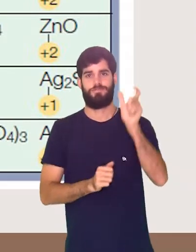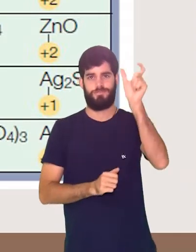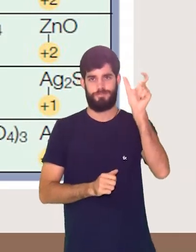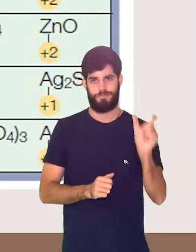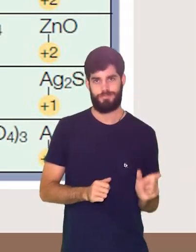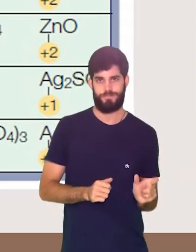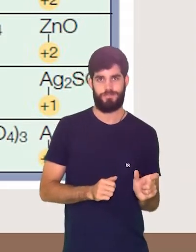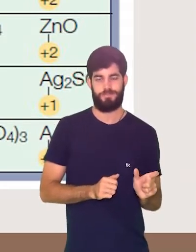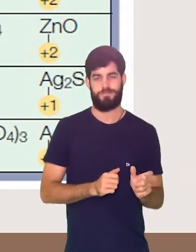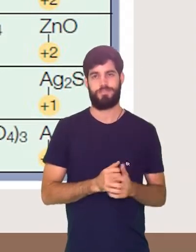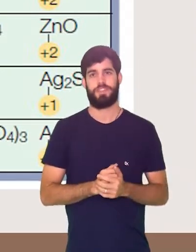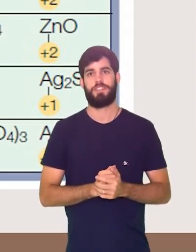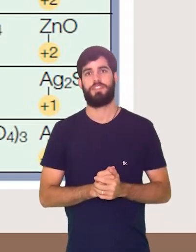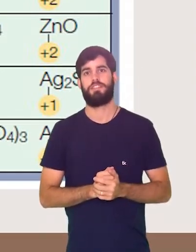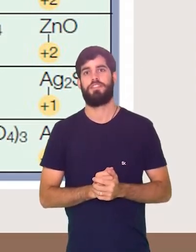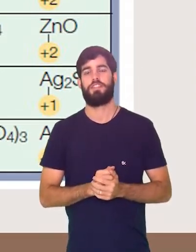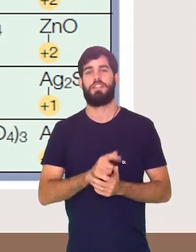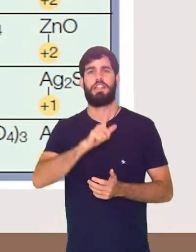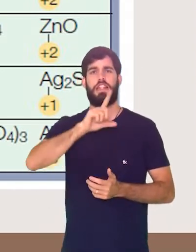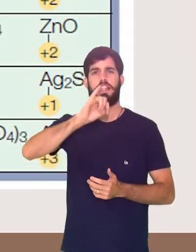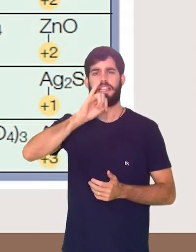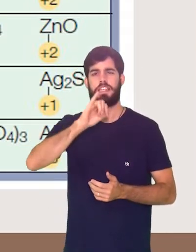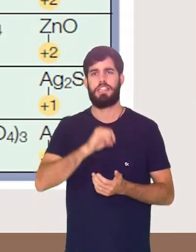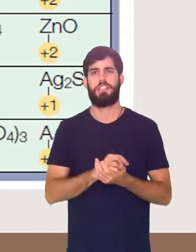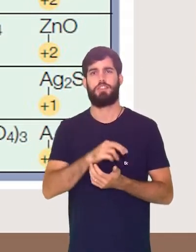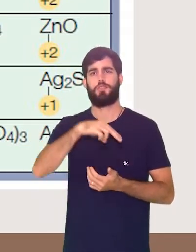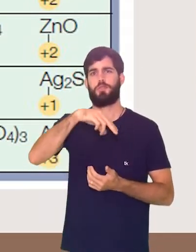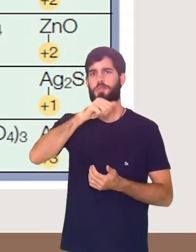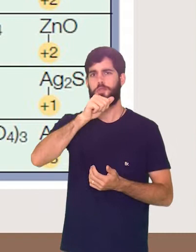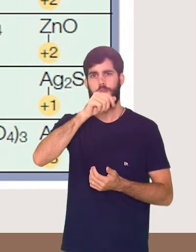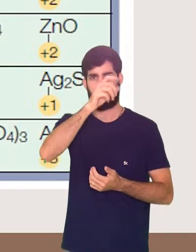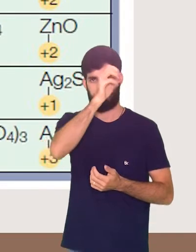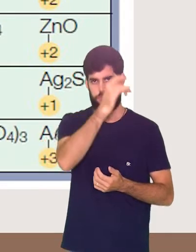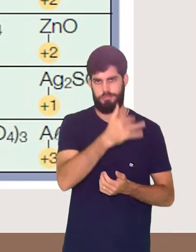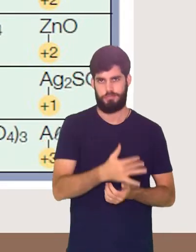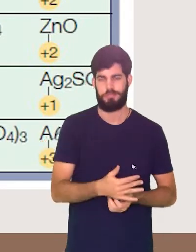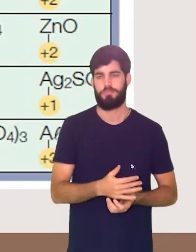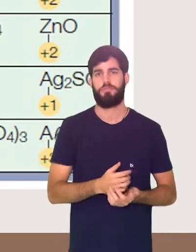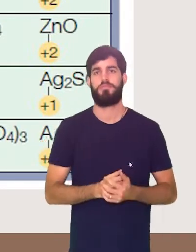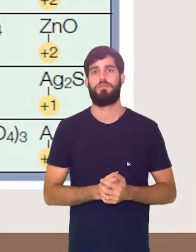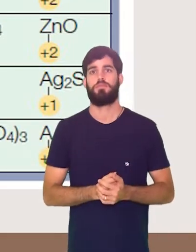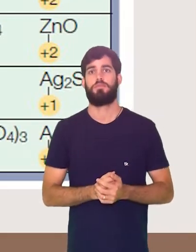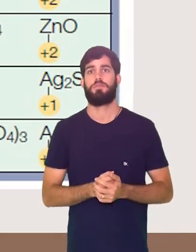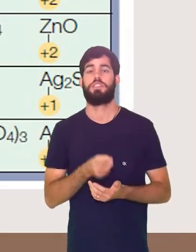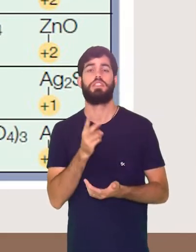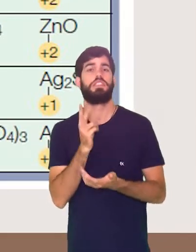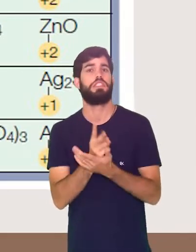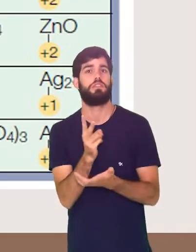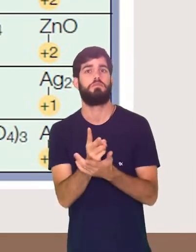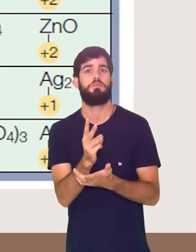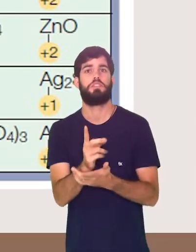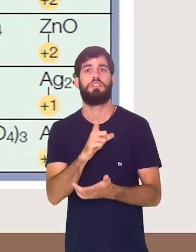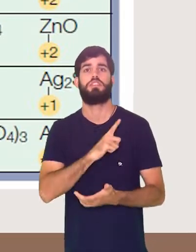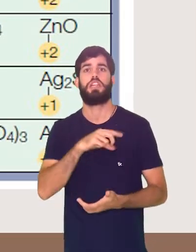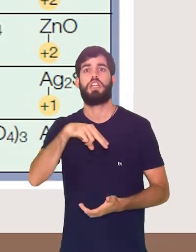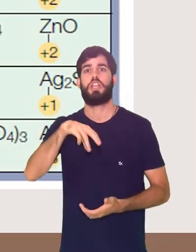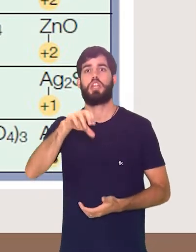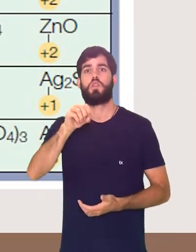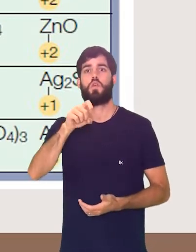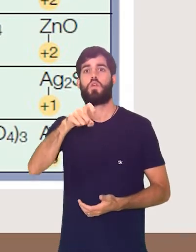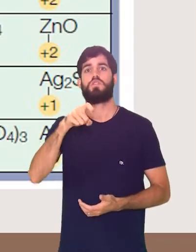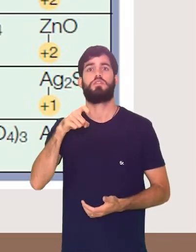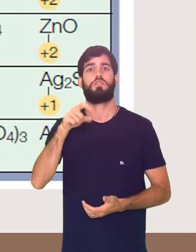potássio, rubídio, césio e o frâncio, possuem NOx mais 1, porque